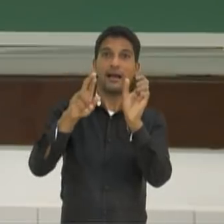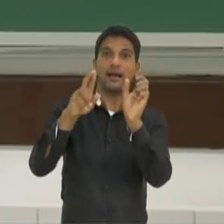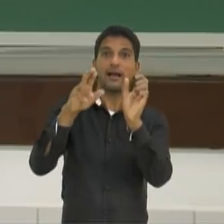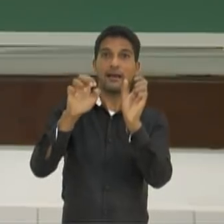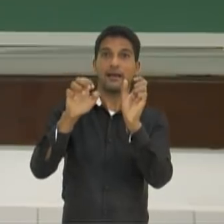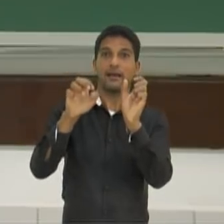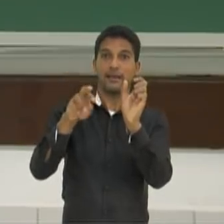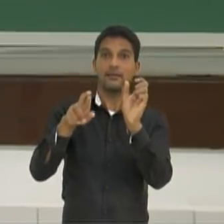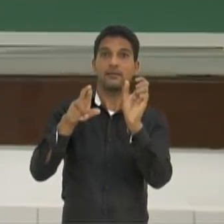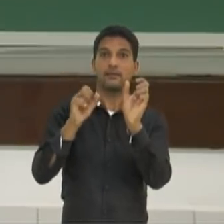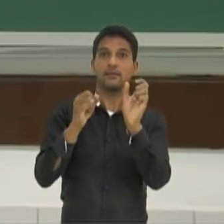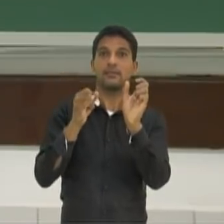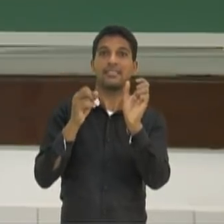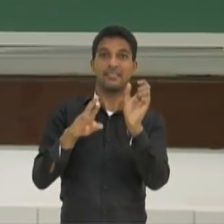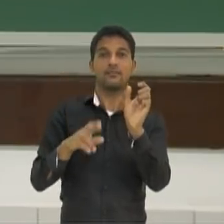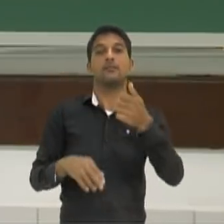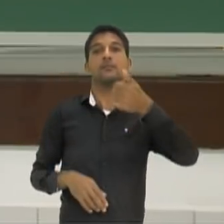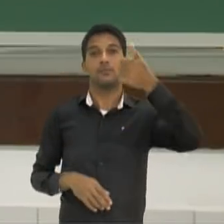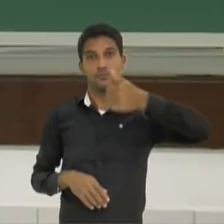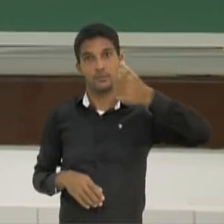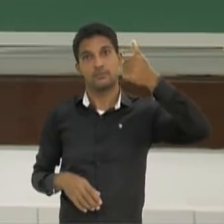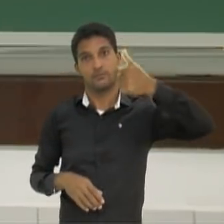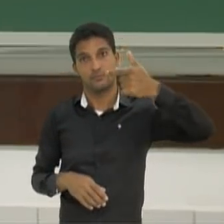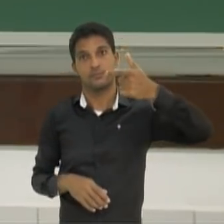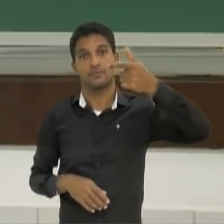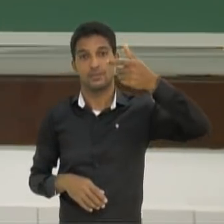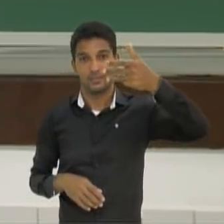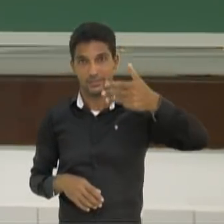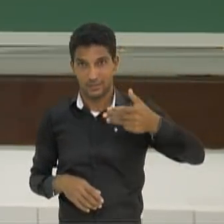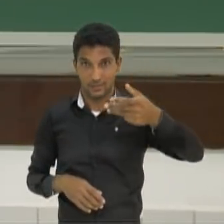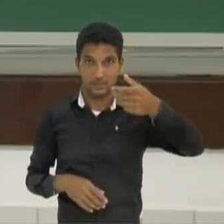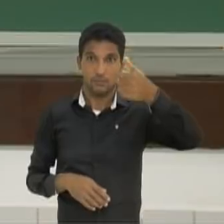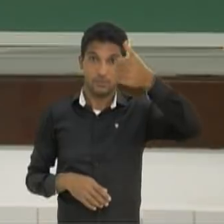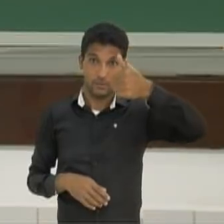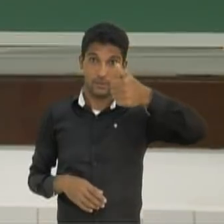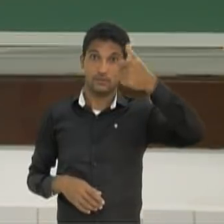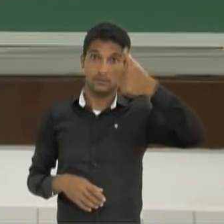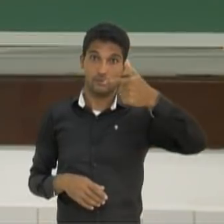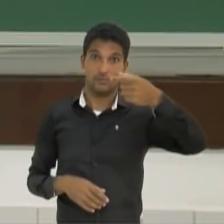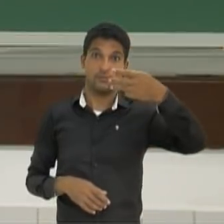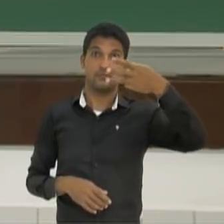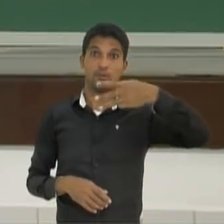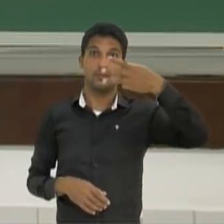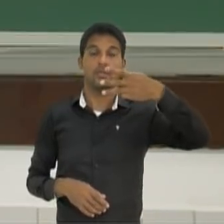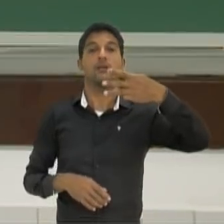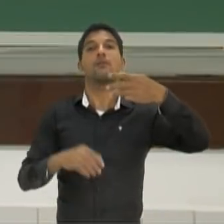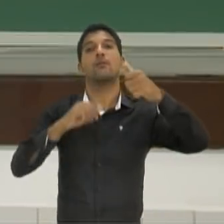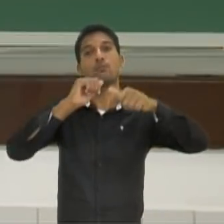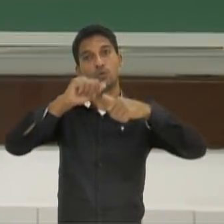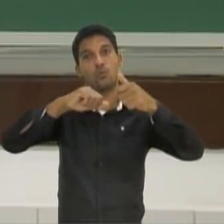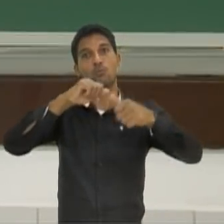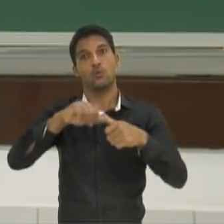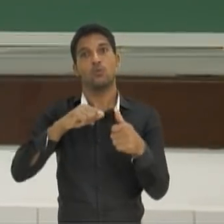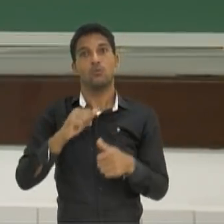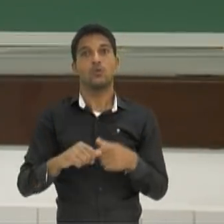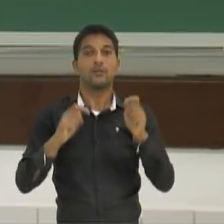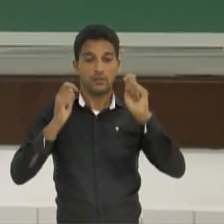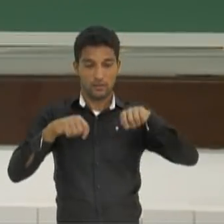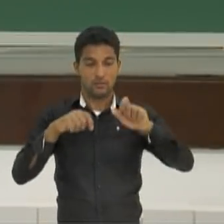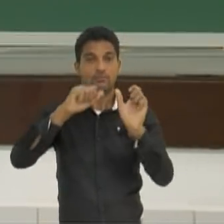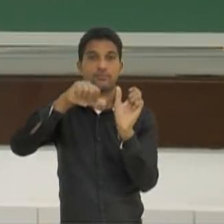conjugação respectivamente. Eu sei que a palavra é verbo, que ela é uma oração quando eu consigo conjugá-la,